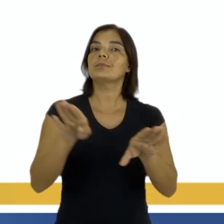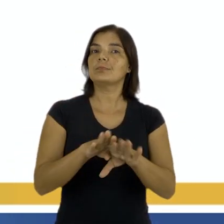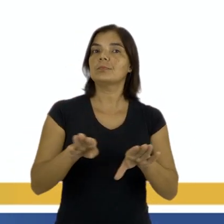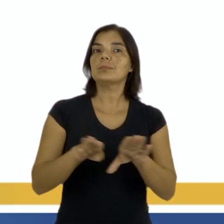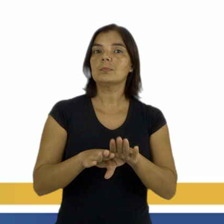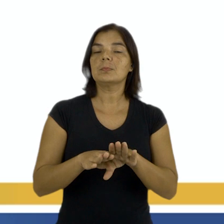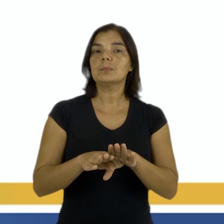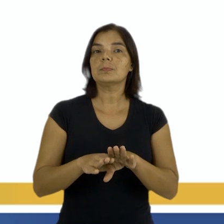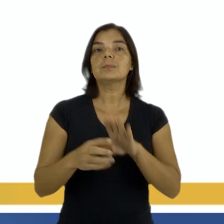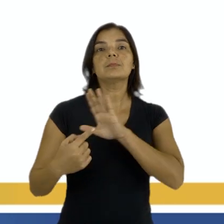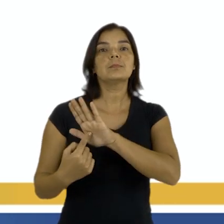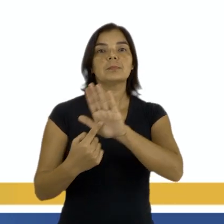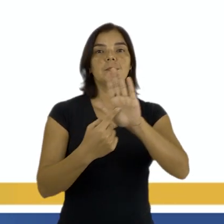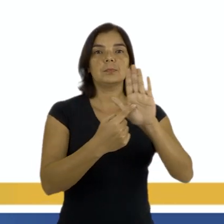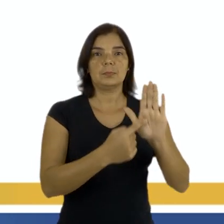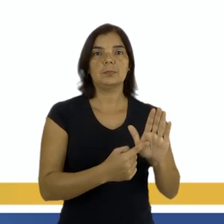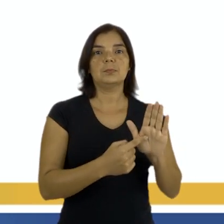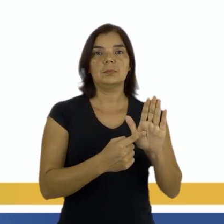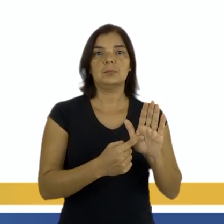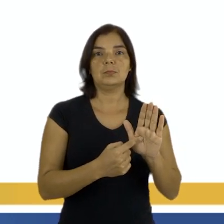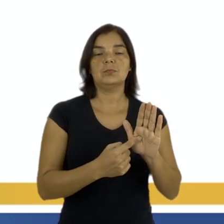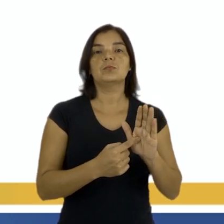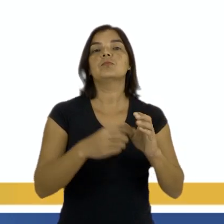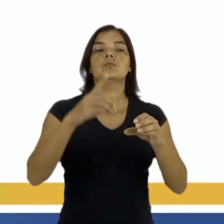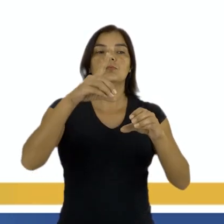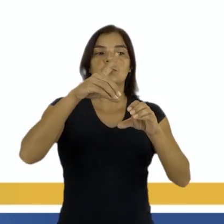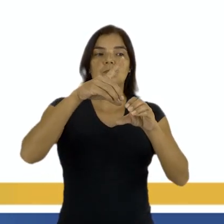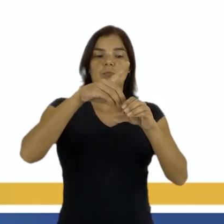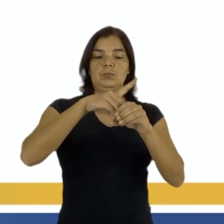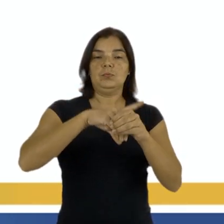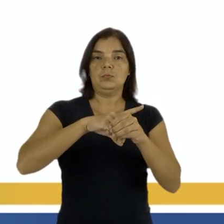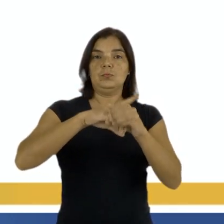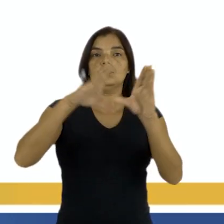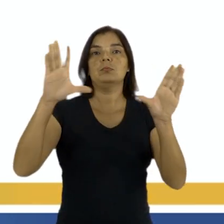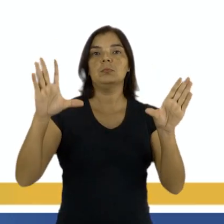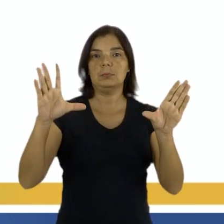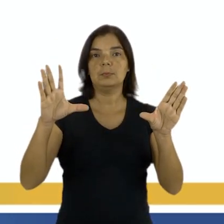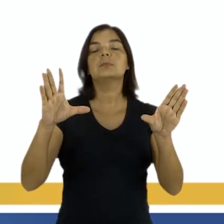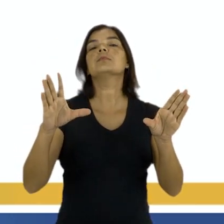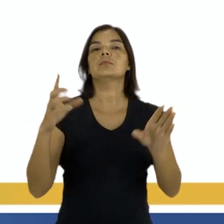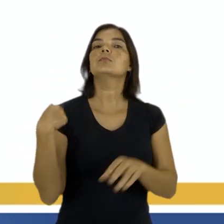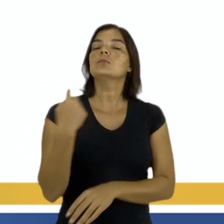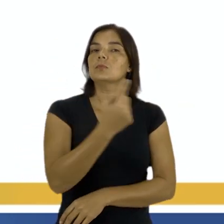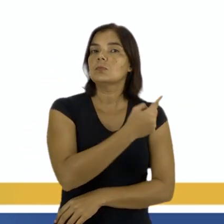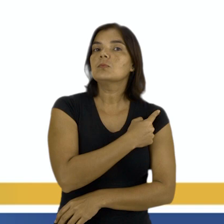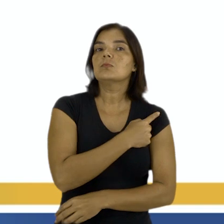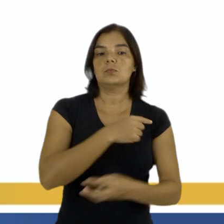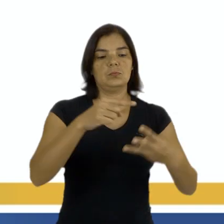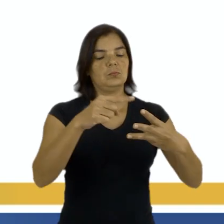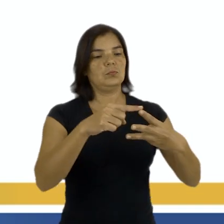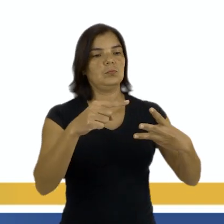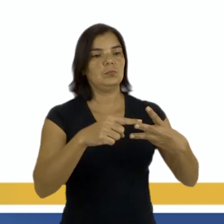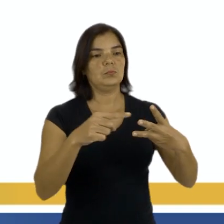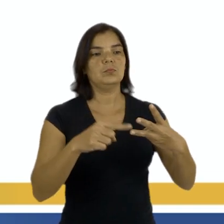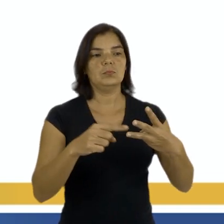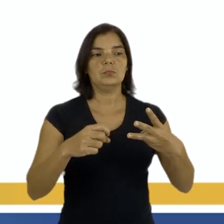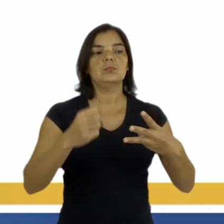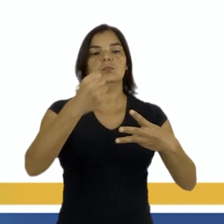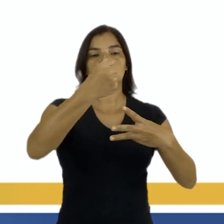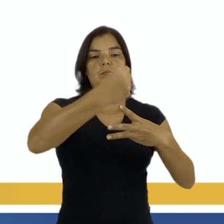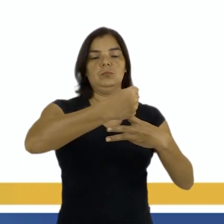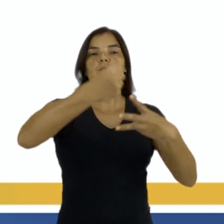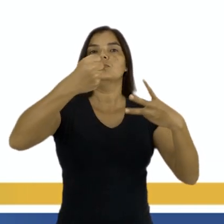disso, há a presença de democracia e a divisão dos poderes, como no caso o nosso, né, 3 poderes, executivo, legislativo e